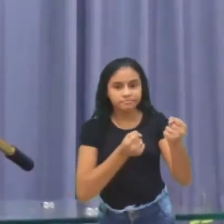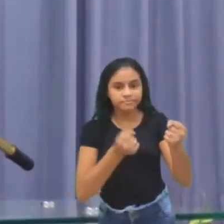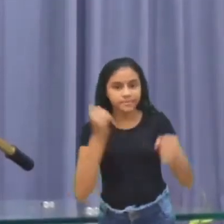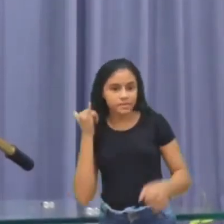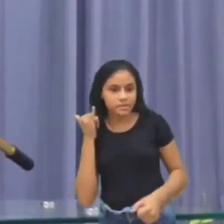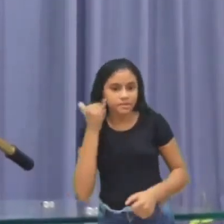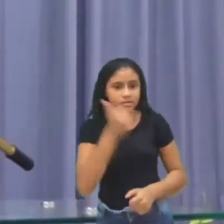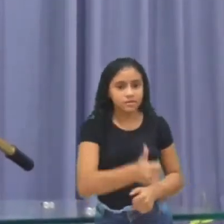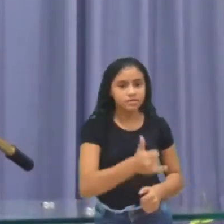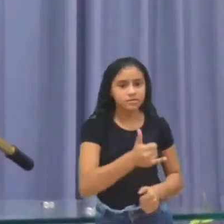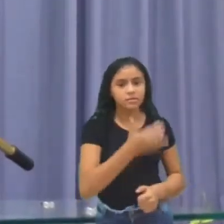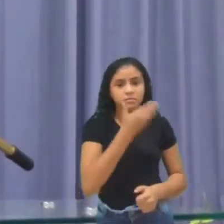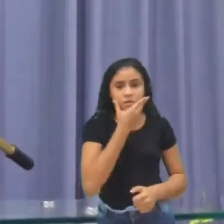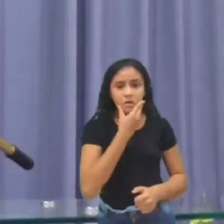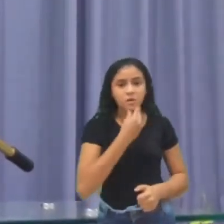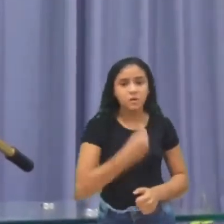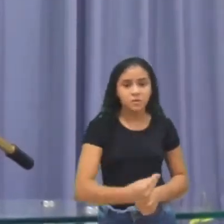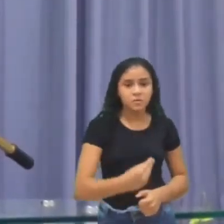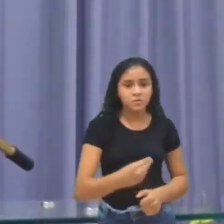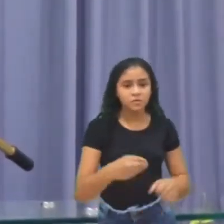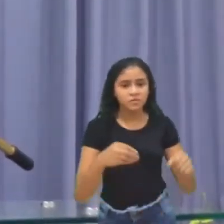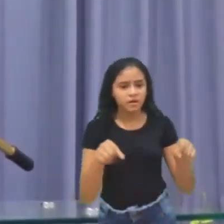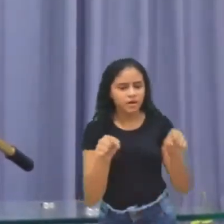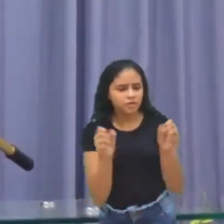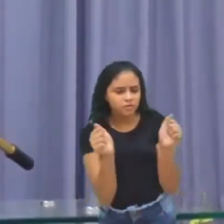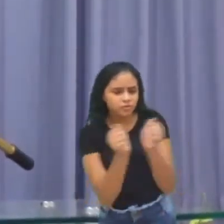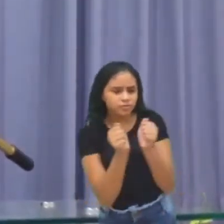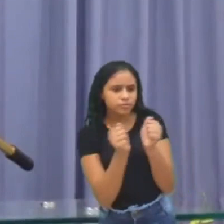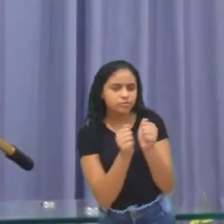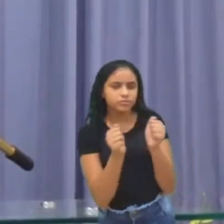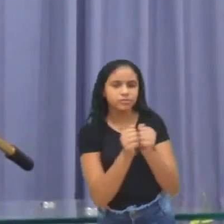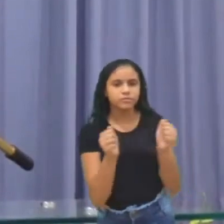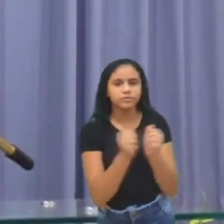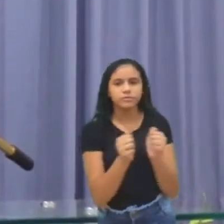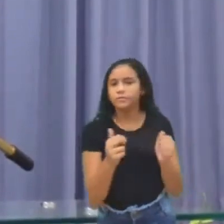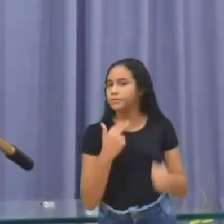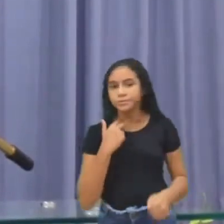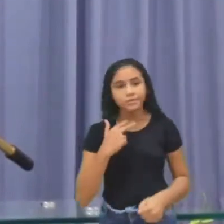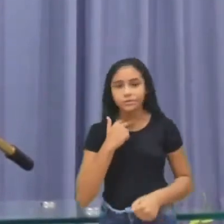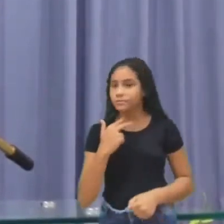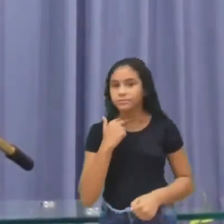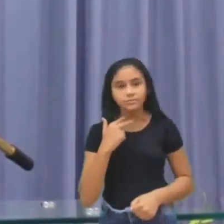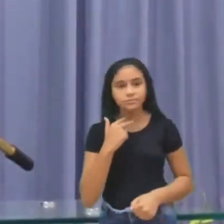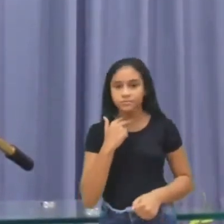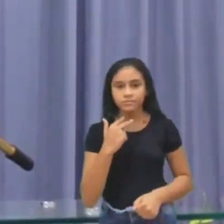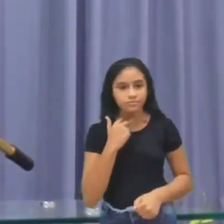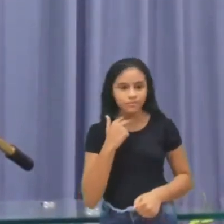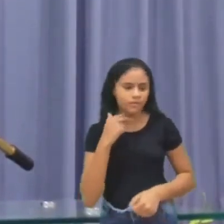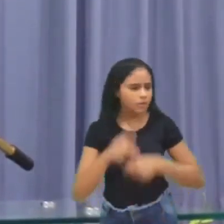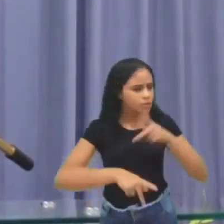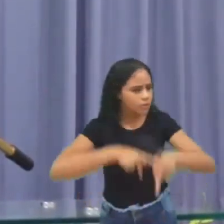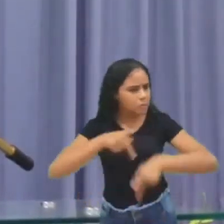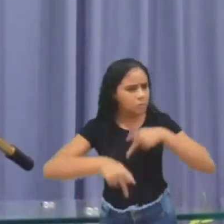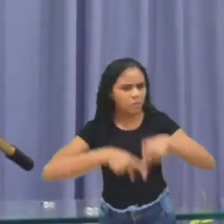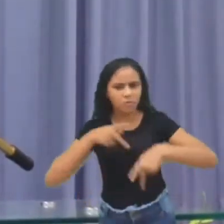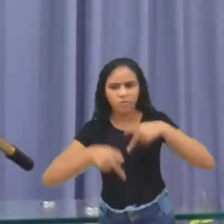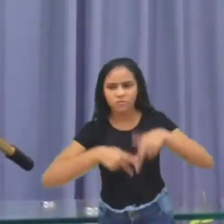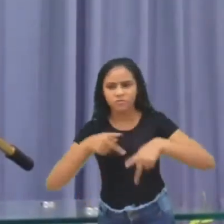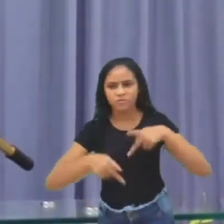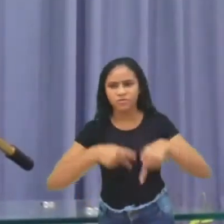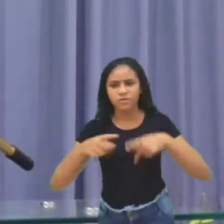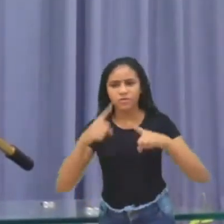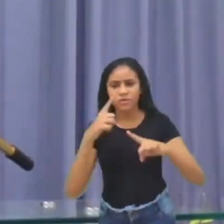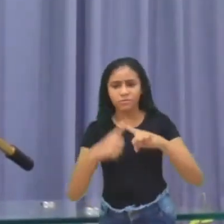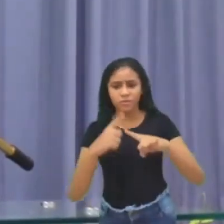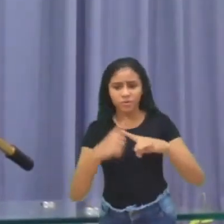porém, os homens que subiram com ele: não poderemos subir contra aquele povo, porque é mais